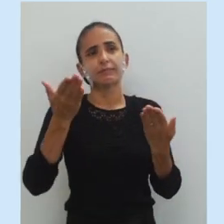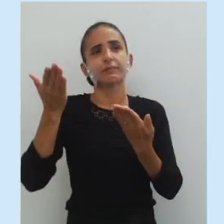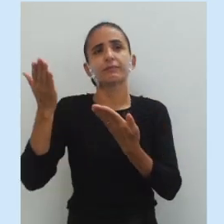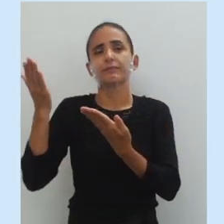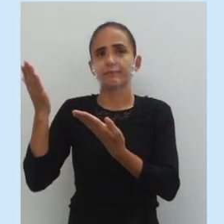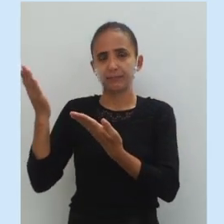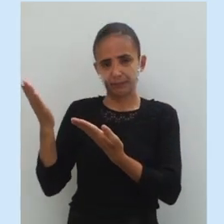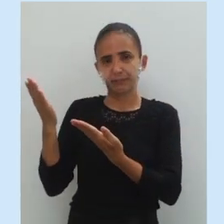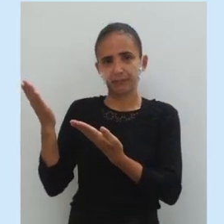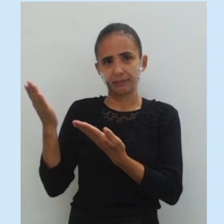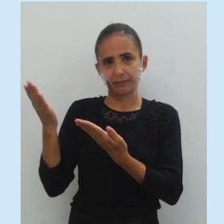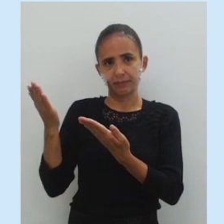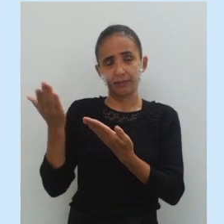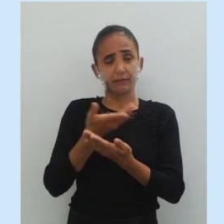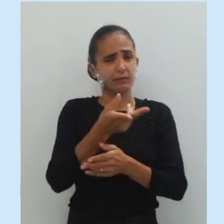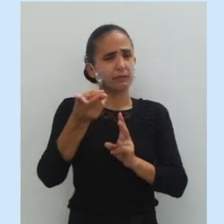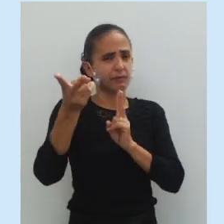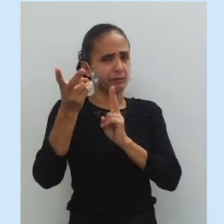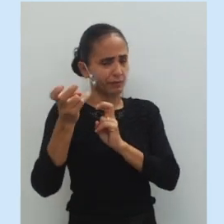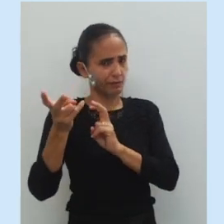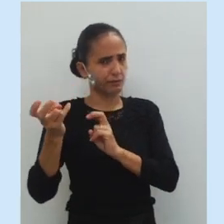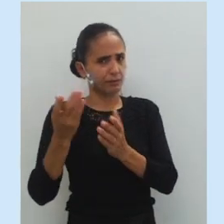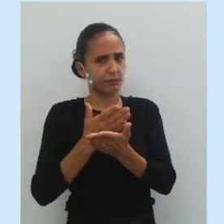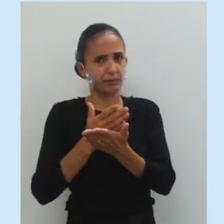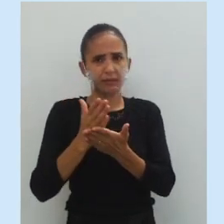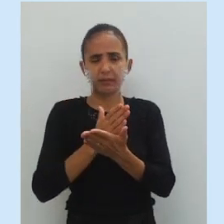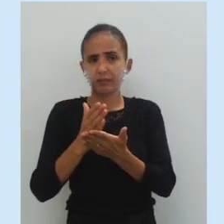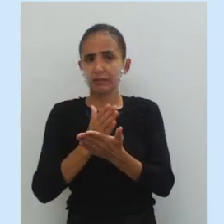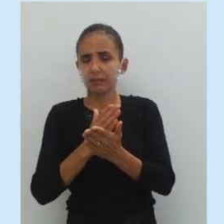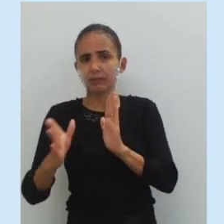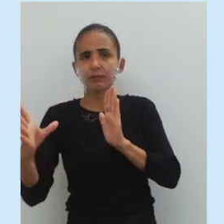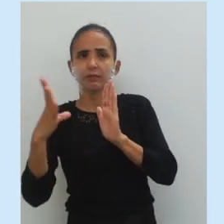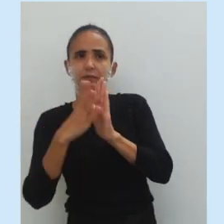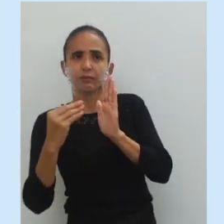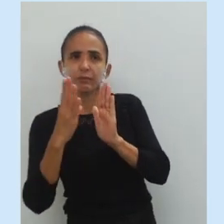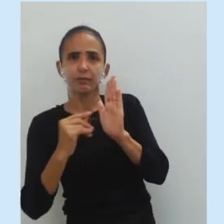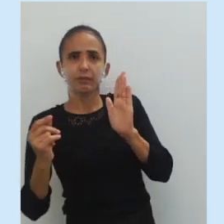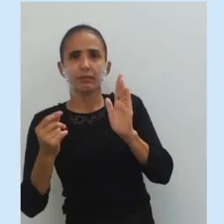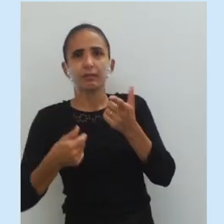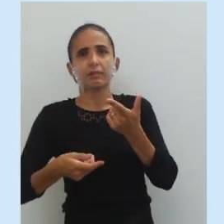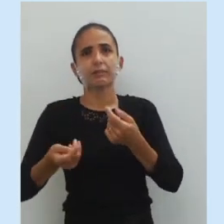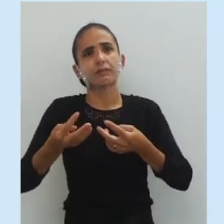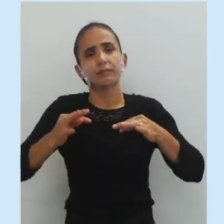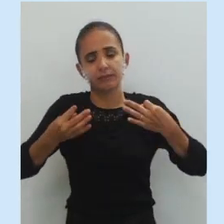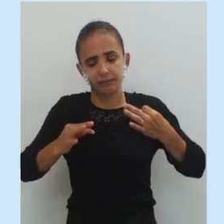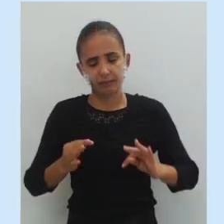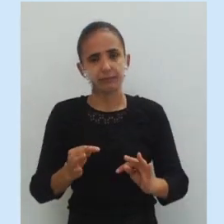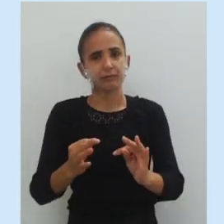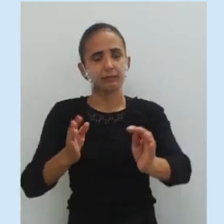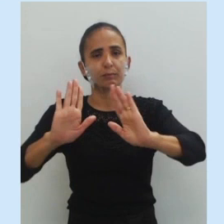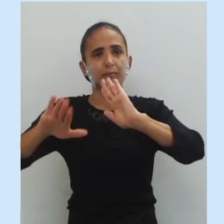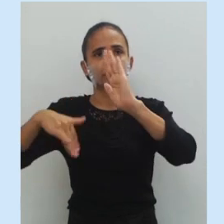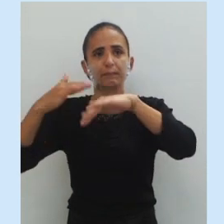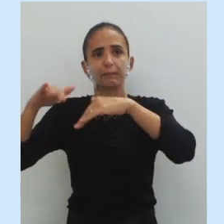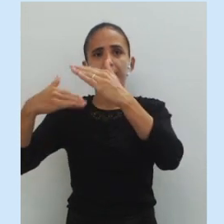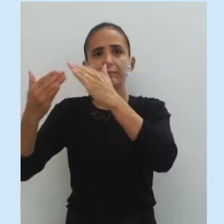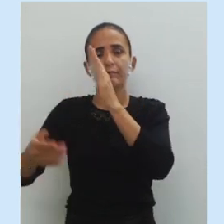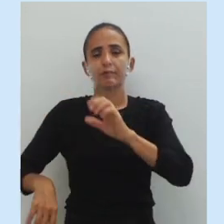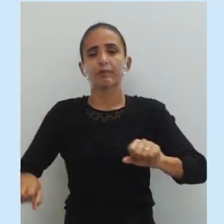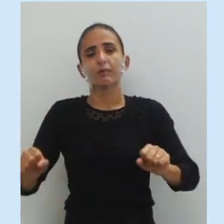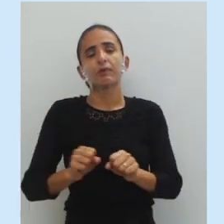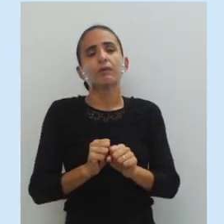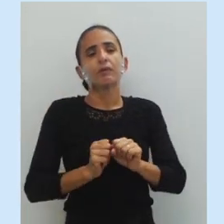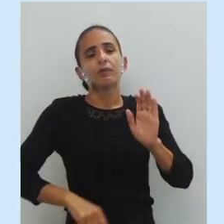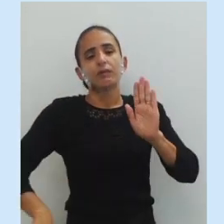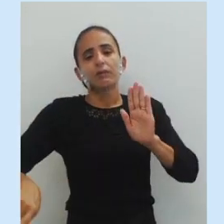na telinha. Na telinha, quando a gente fala de disponibilidade de financiamento, a gente fala do programa do